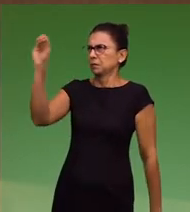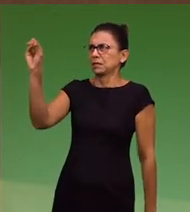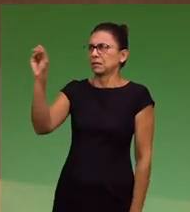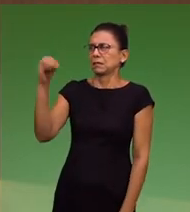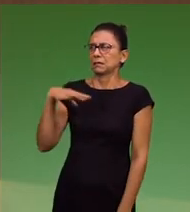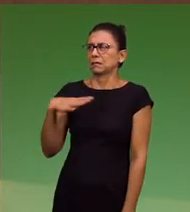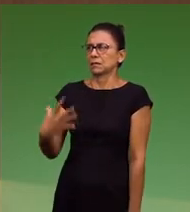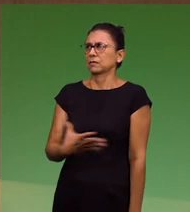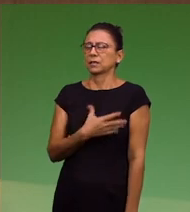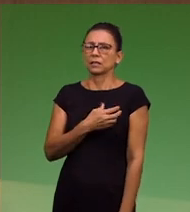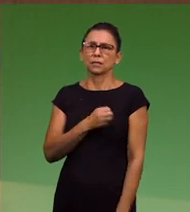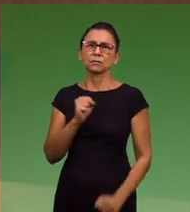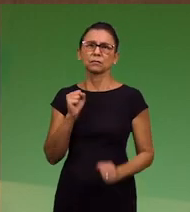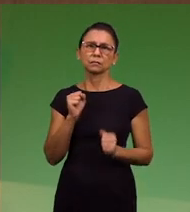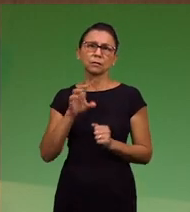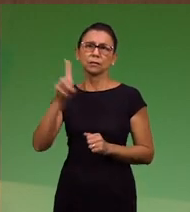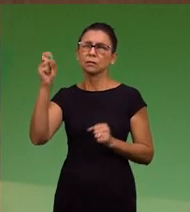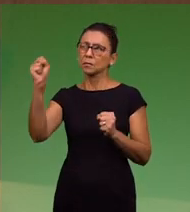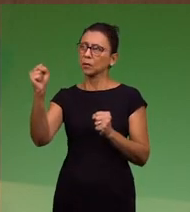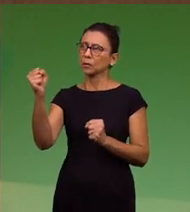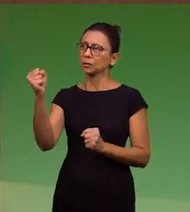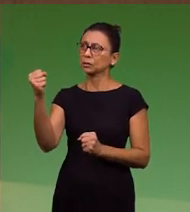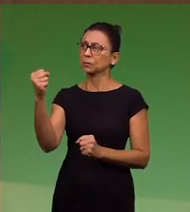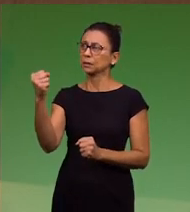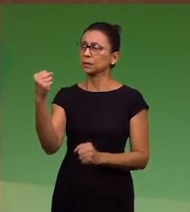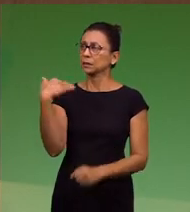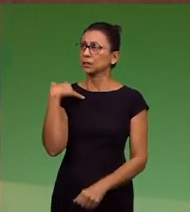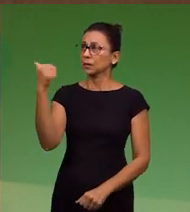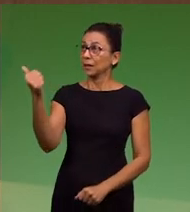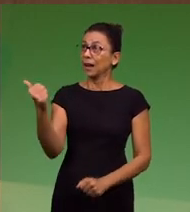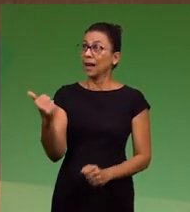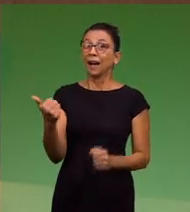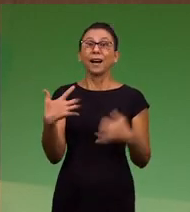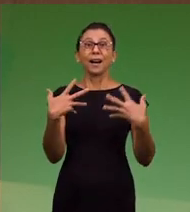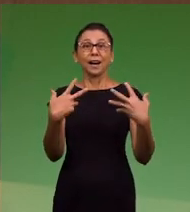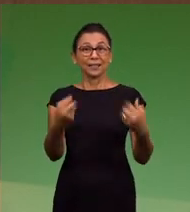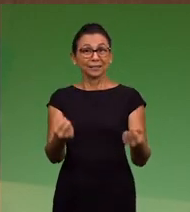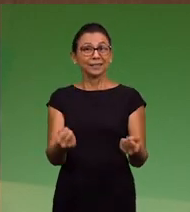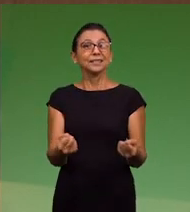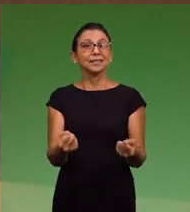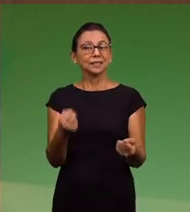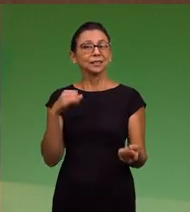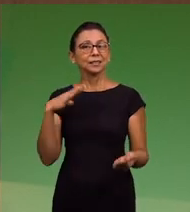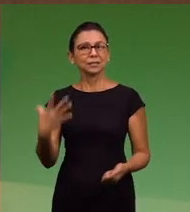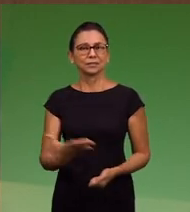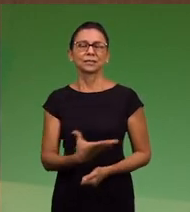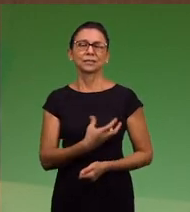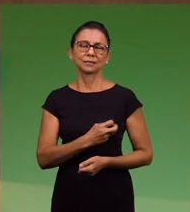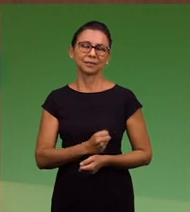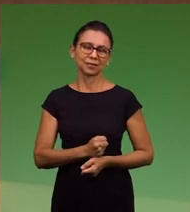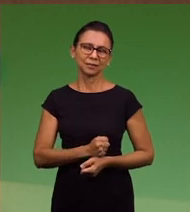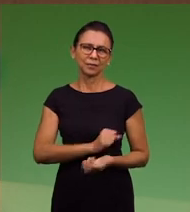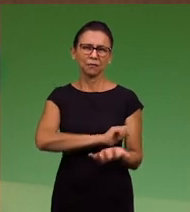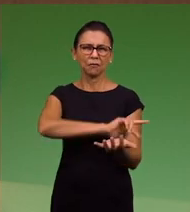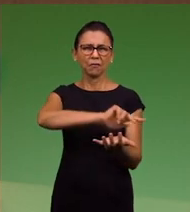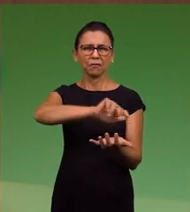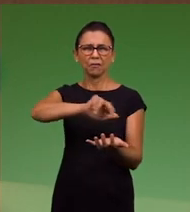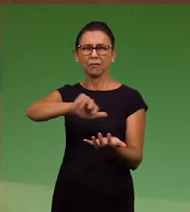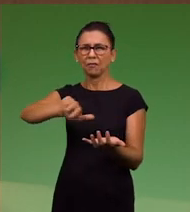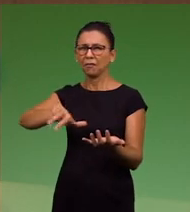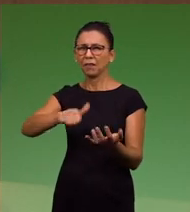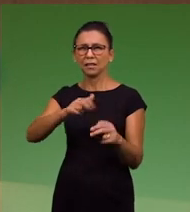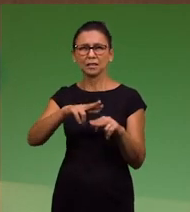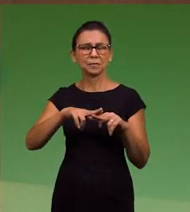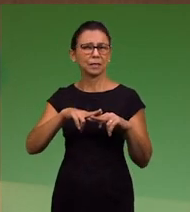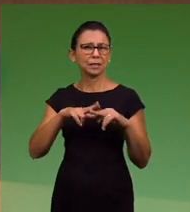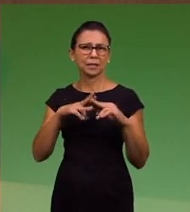mas Deus pode me chamar e eu aceitar a salvação. Então o homem, ele tem esse encontro de que maneira? De várias maneiras, de várias